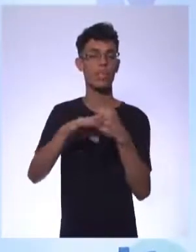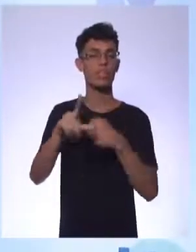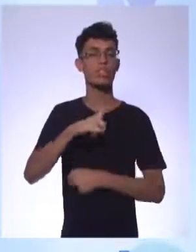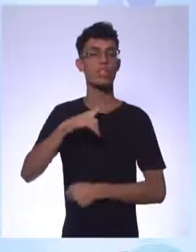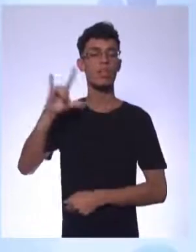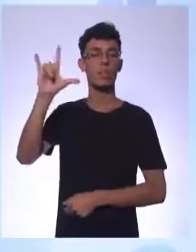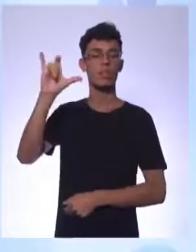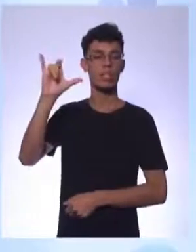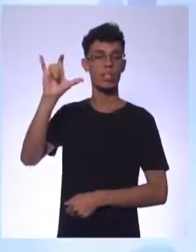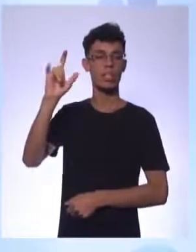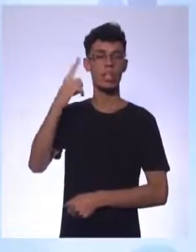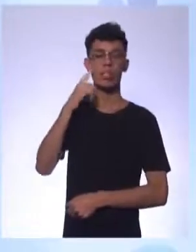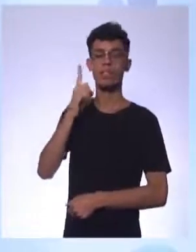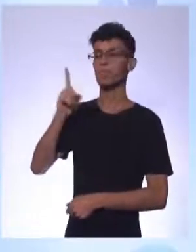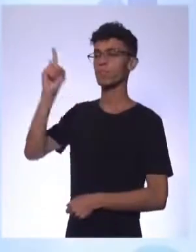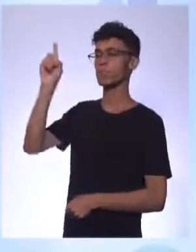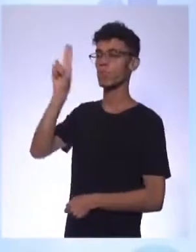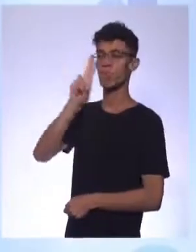conosco, a língua portuguesa,